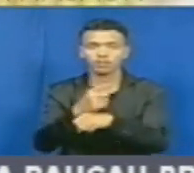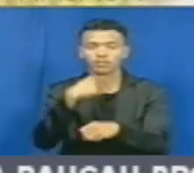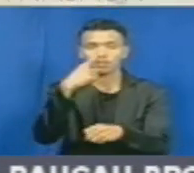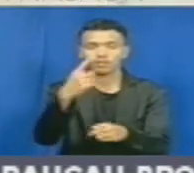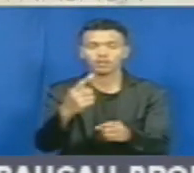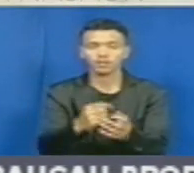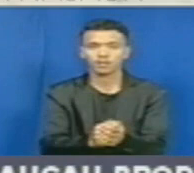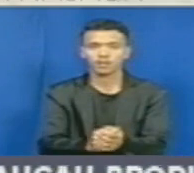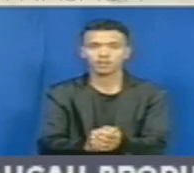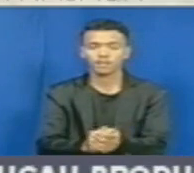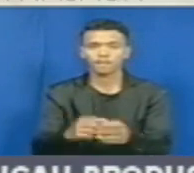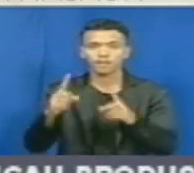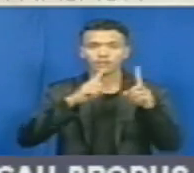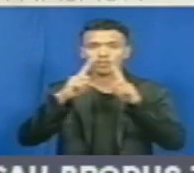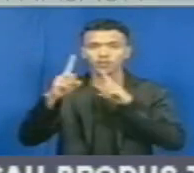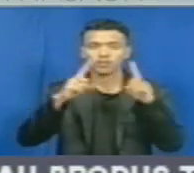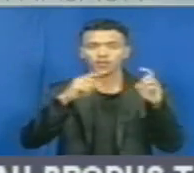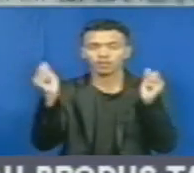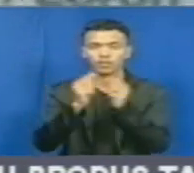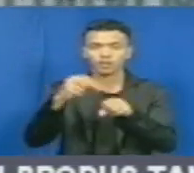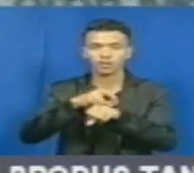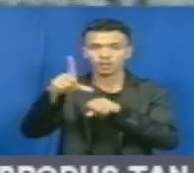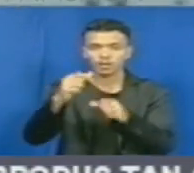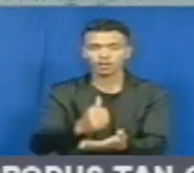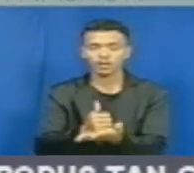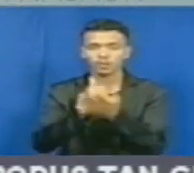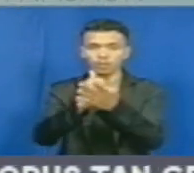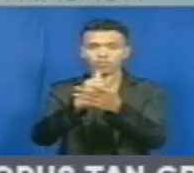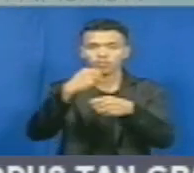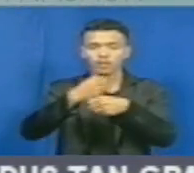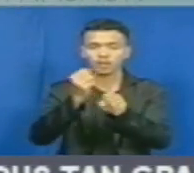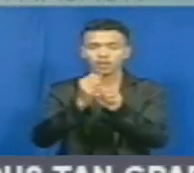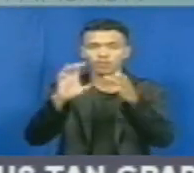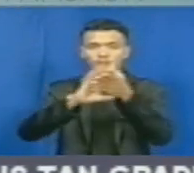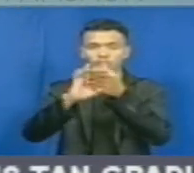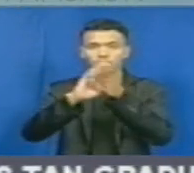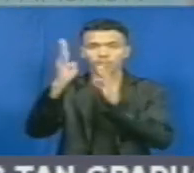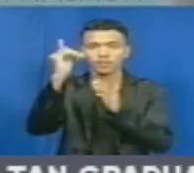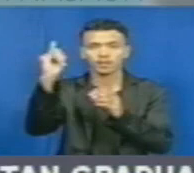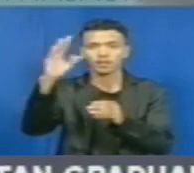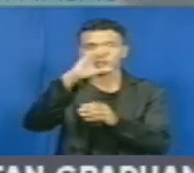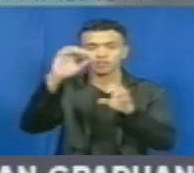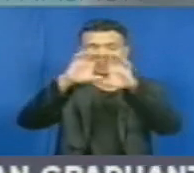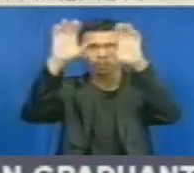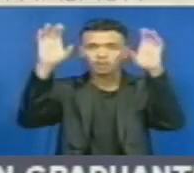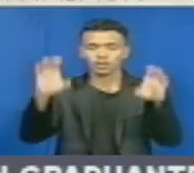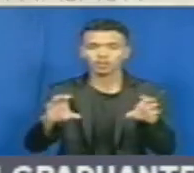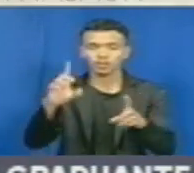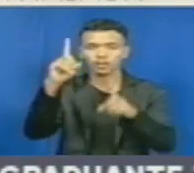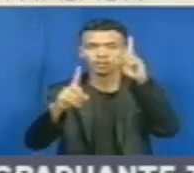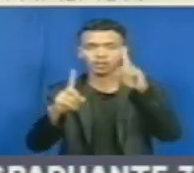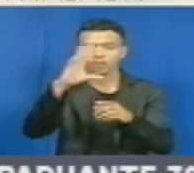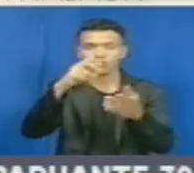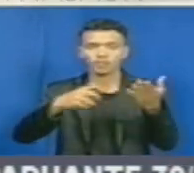confirma correna ona ho parte nacional ato facilita emissão bilhete identidade, certidão RTL no passaporte para cidadão